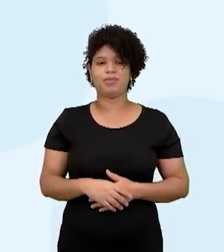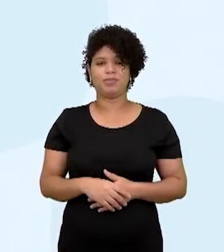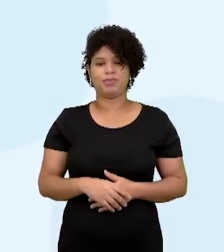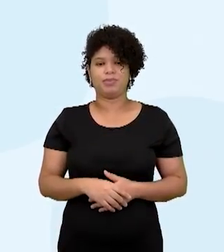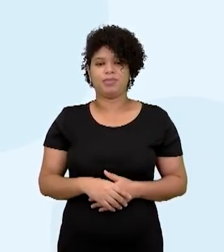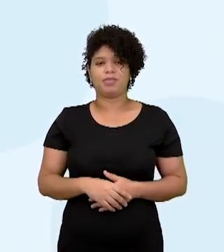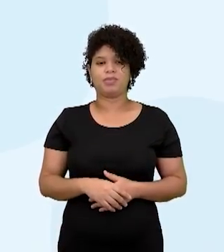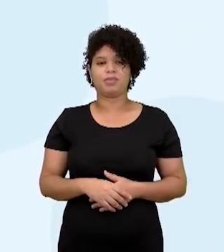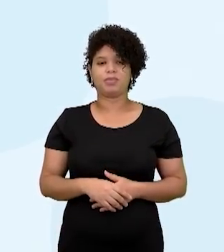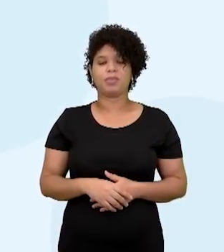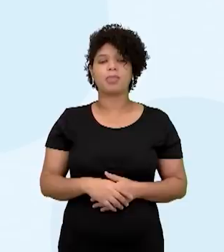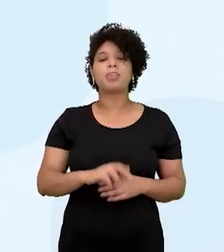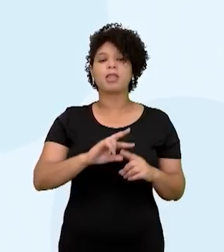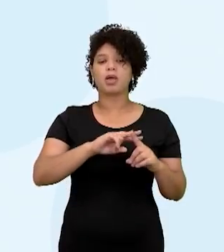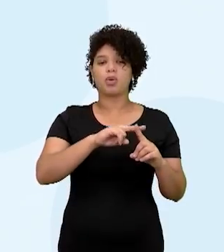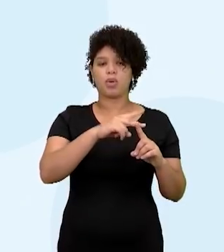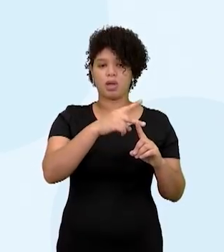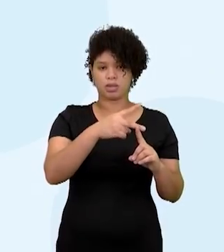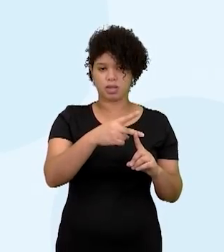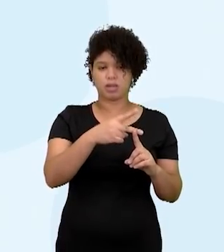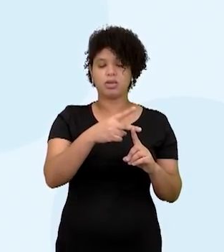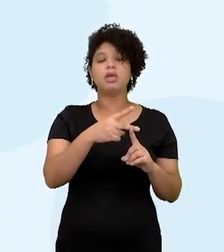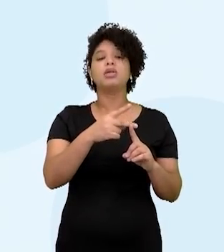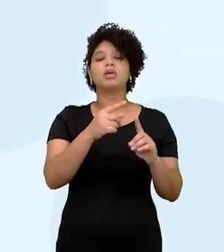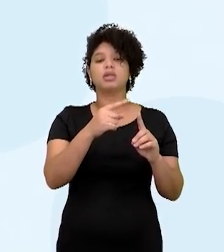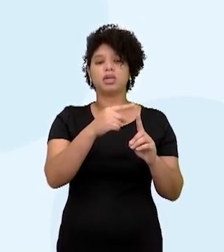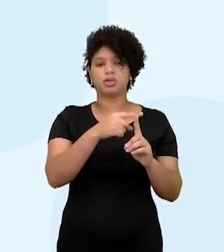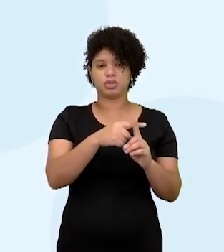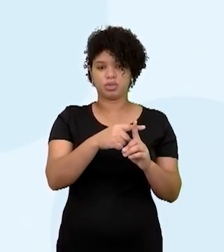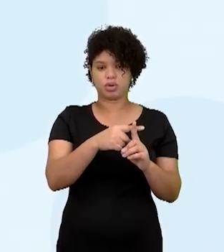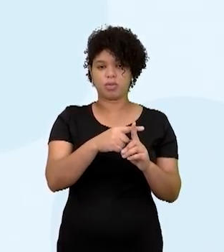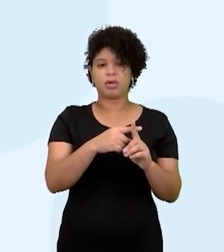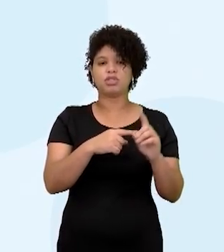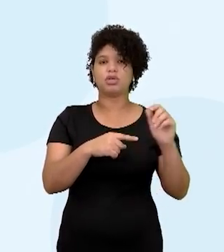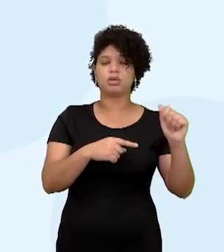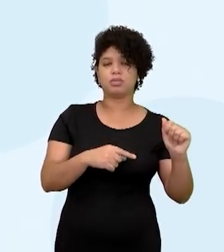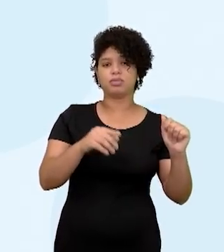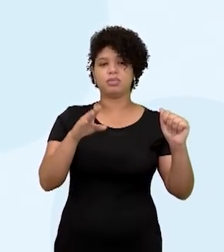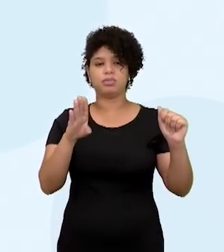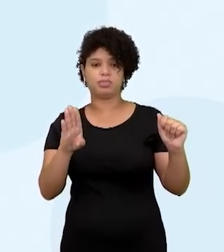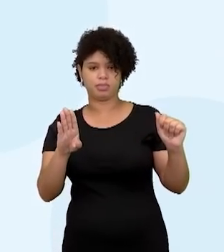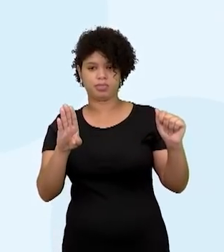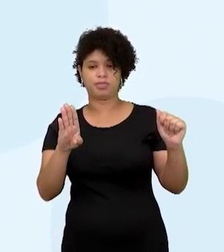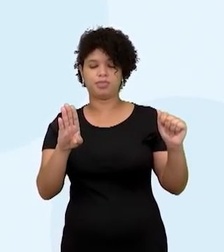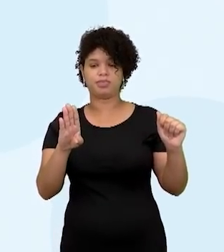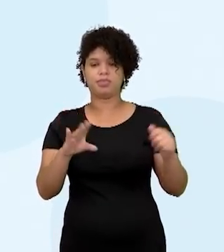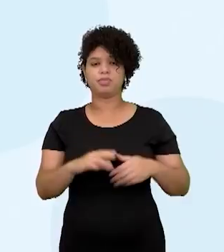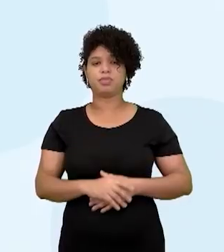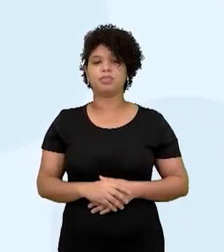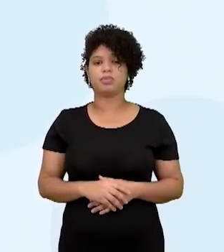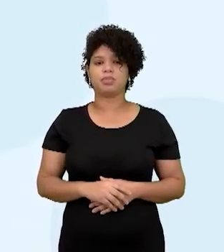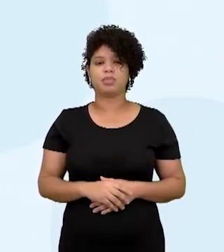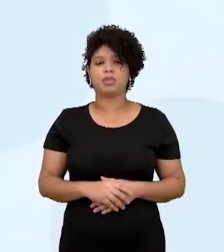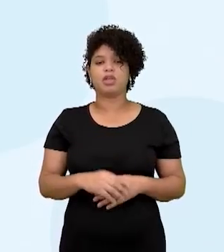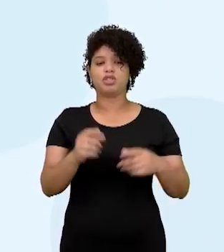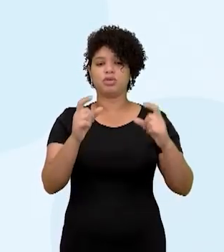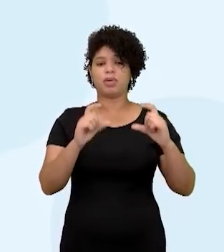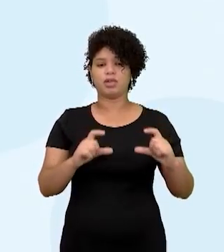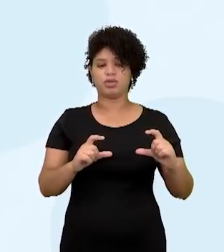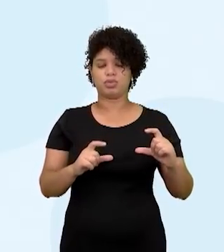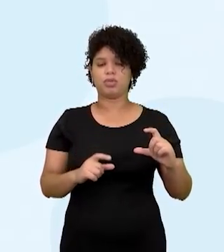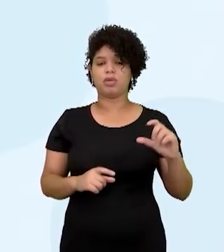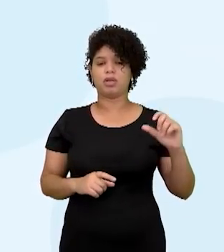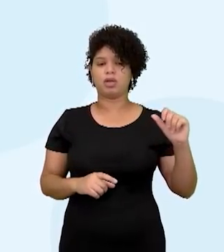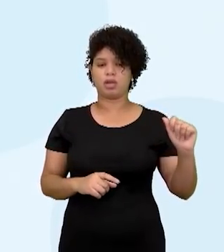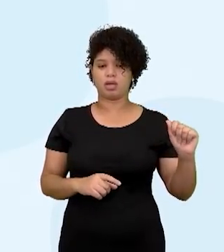significa quadrado da soma de dois termos. Quadrado da soma de dois termos. Aí esse de baixo, tenho